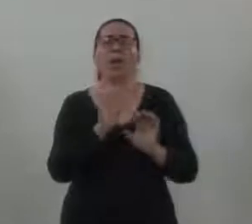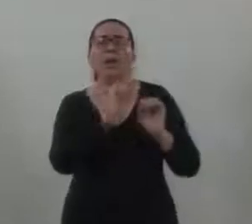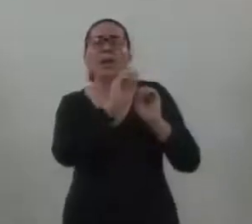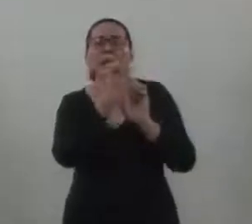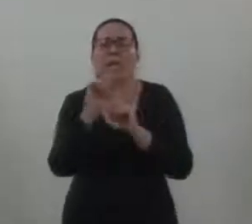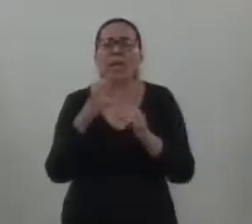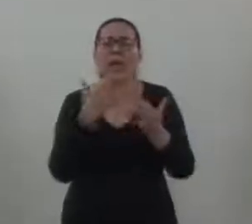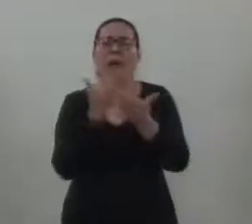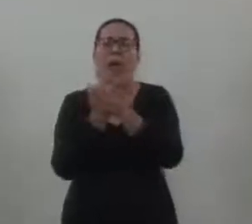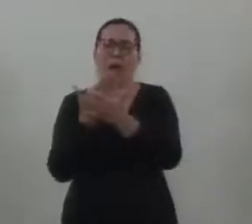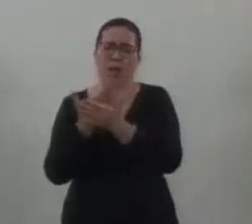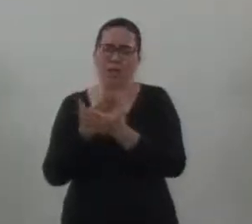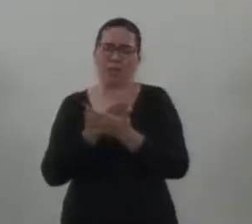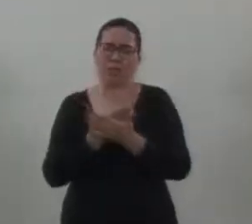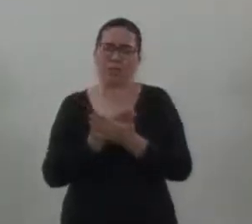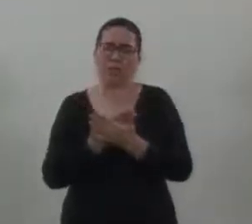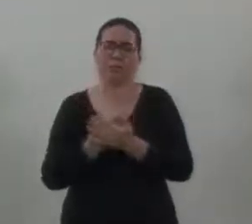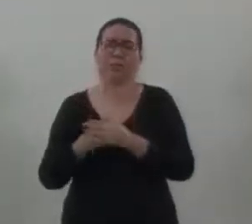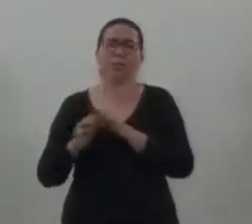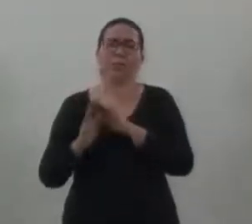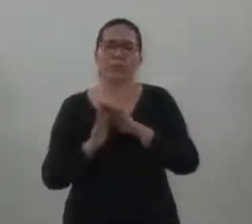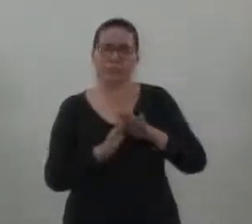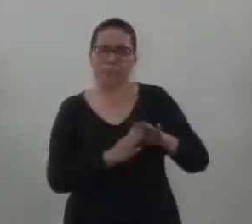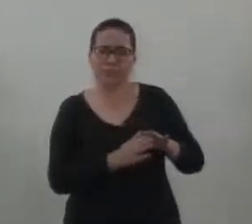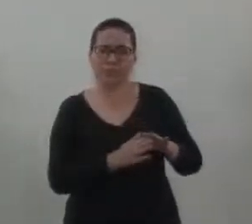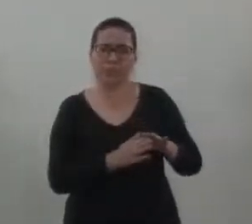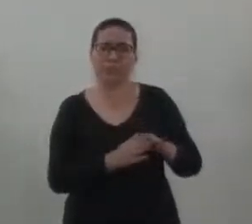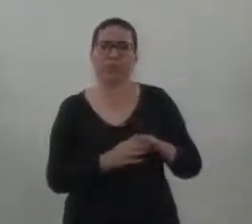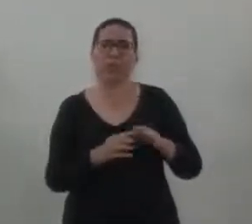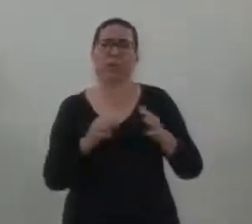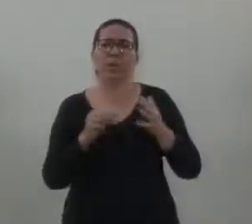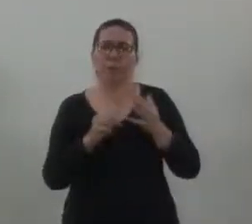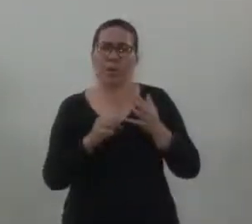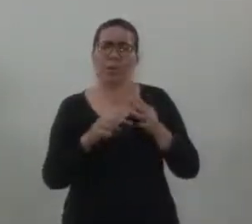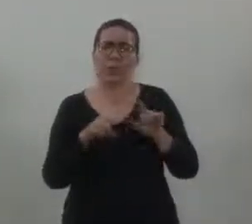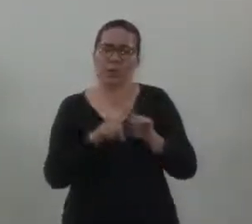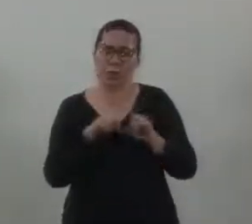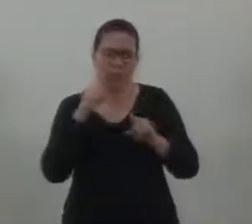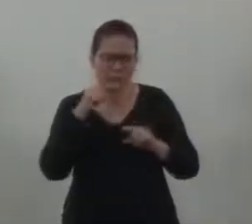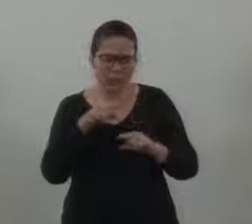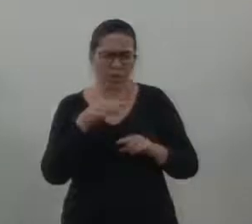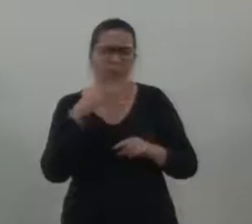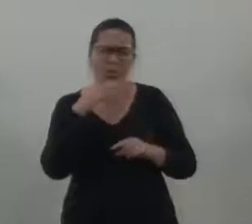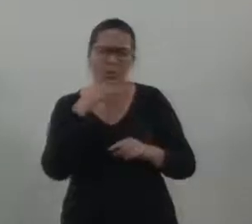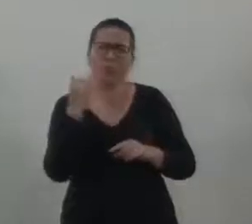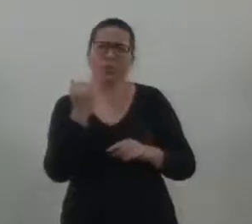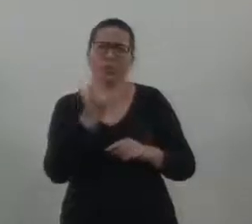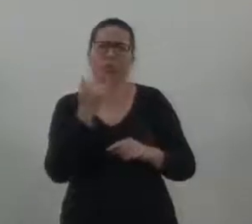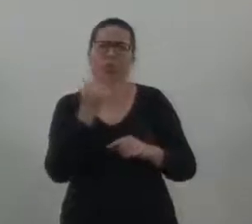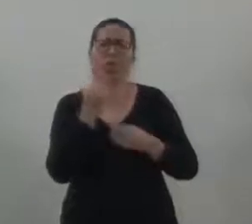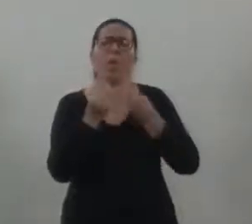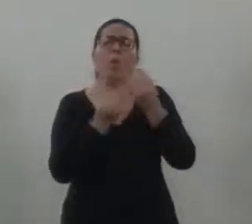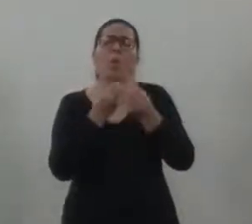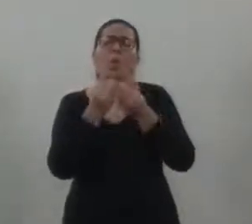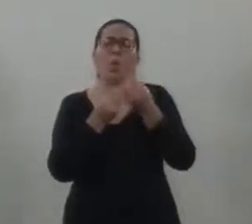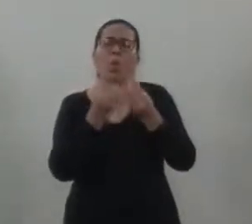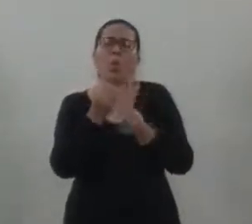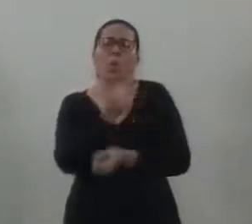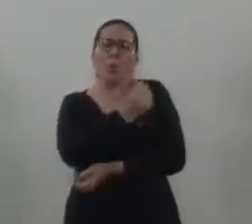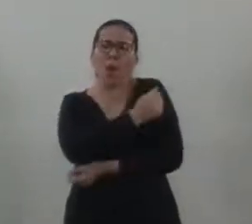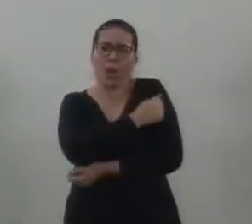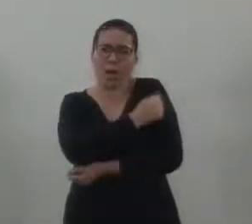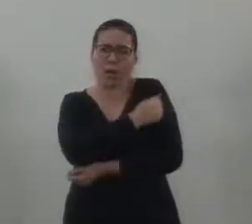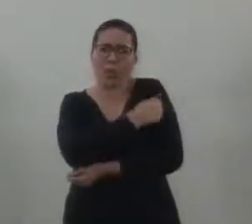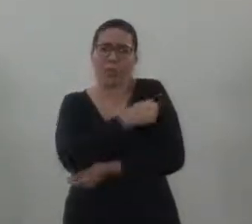tenha as aulas. Né? E o último ponto que eles levantaram, que eu achei tão importante, né? Como é que os alunos, no seu